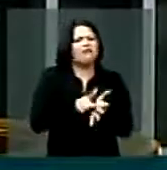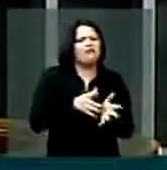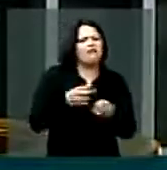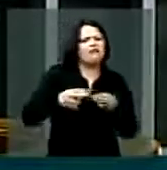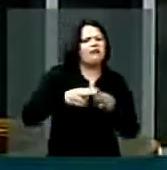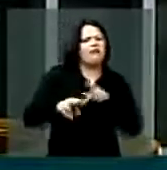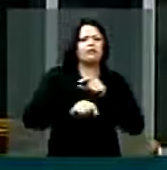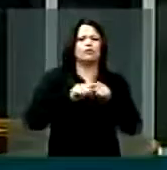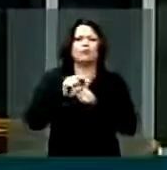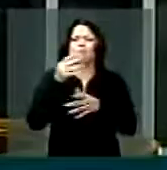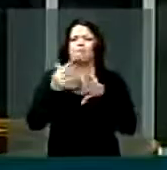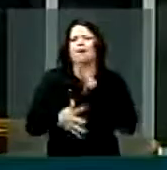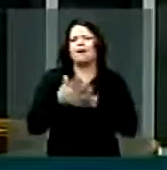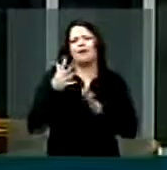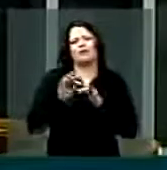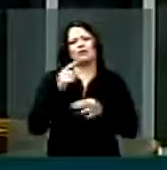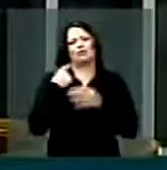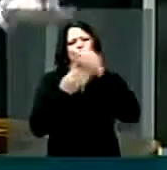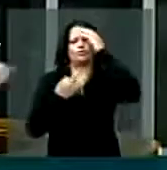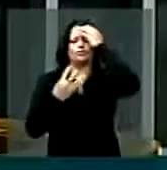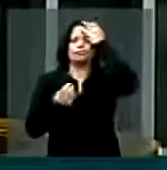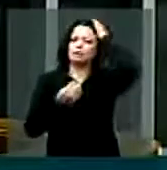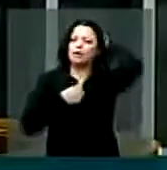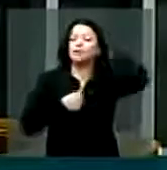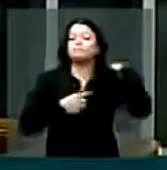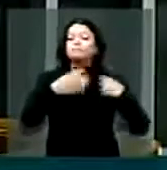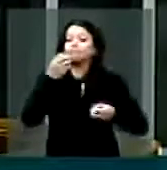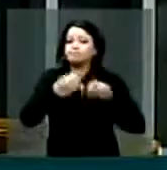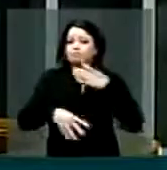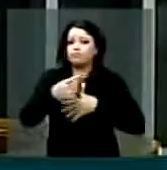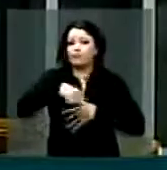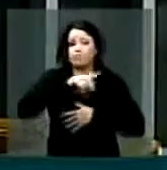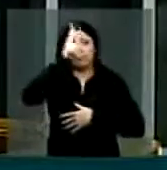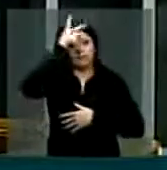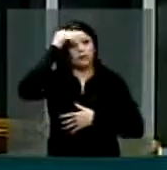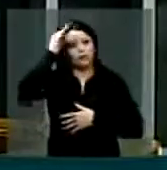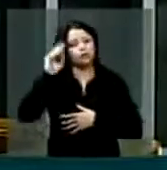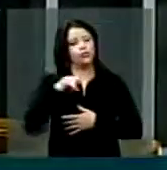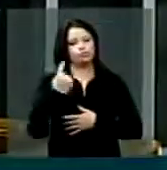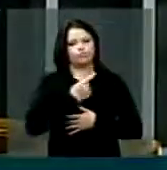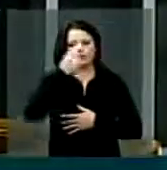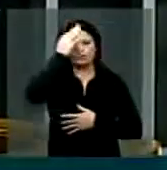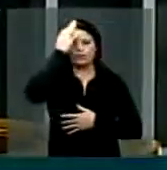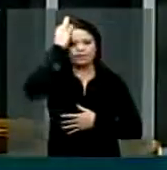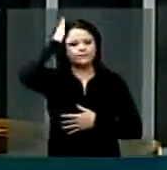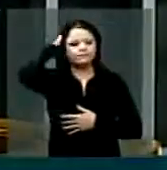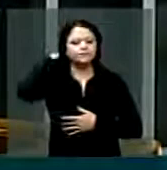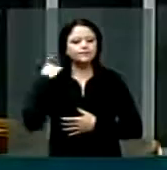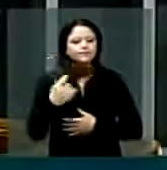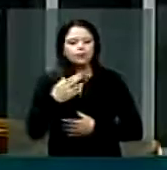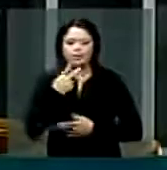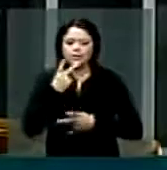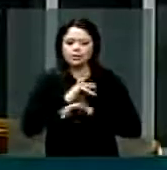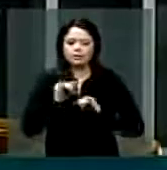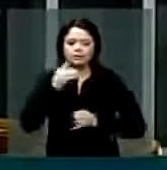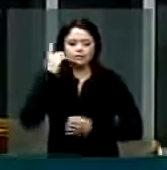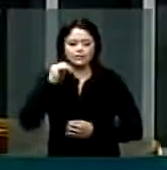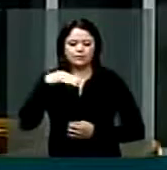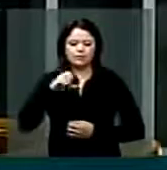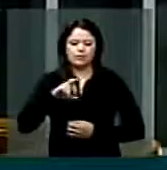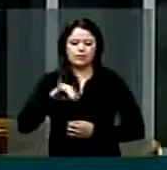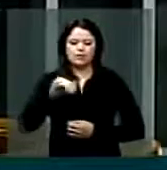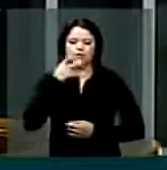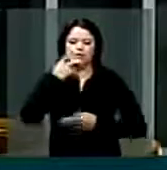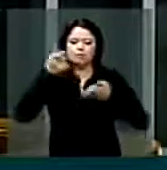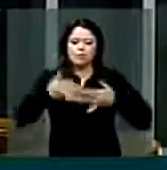enganação e prejudica muito a nós, prejudica muito aos prefeitos e a nossa gente. Mas, como disse, deputado Amauri, Vossa Excelência, que nos